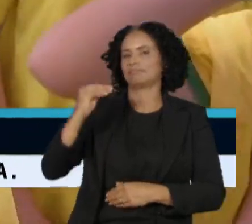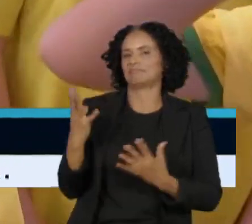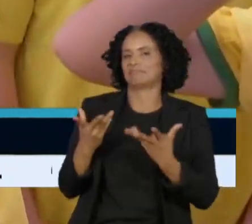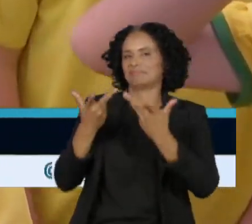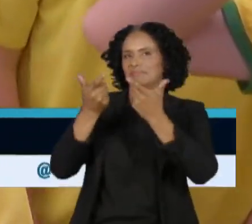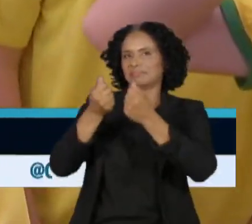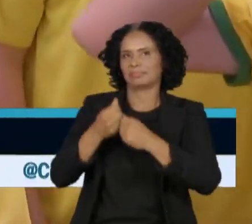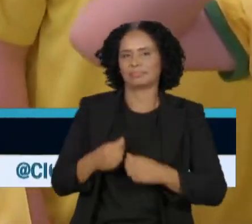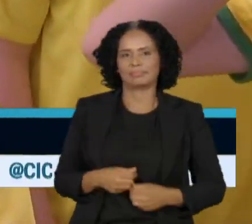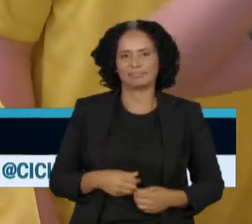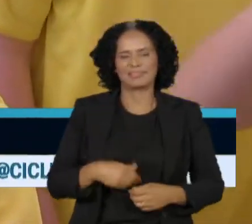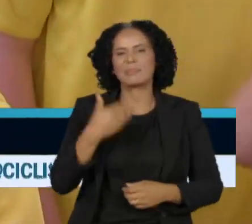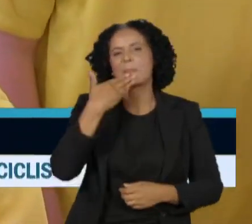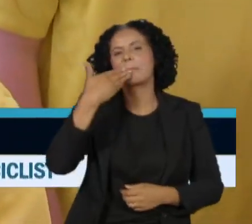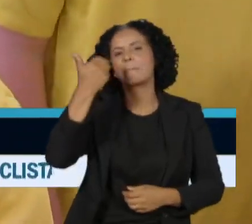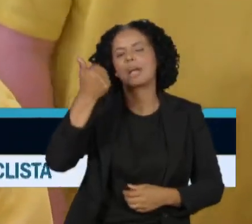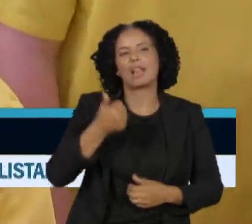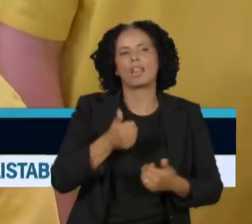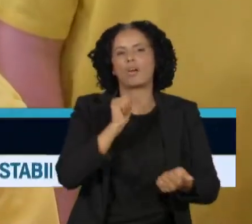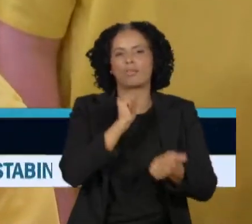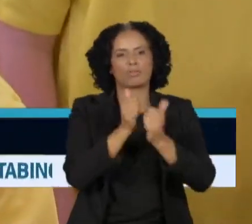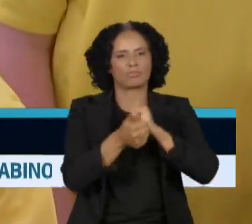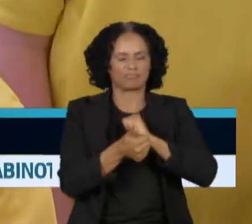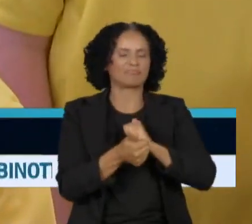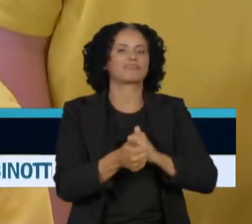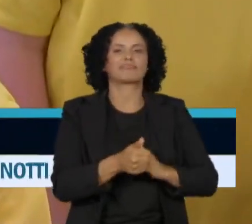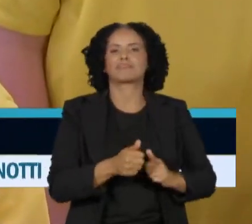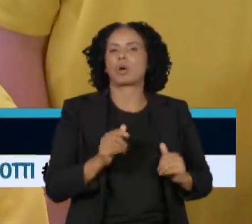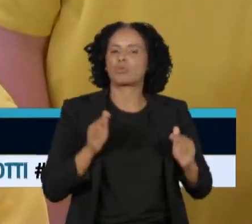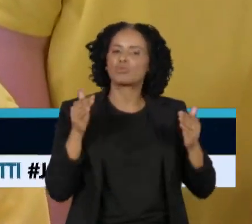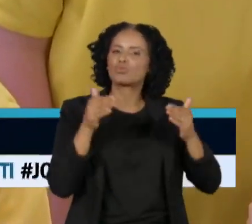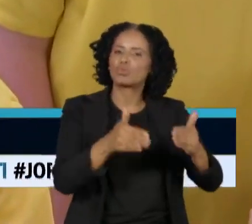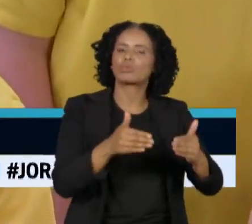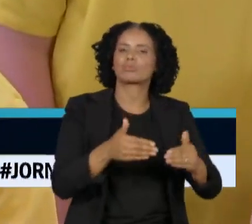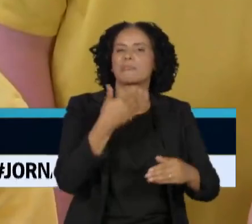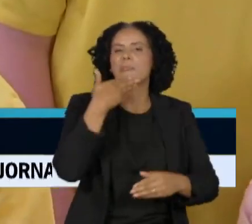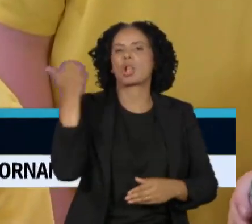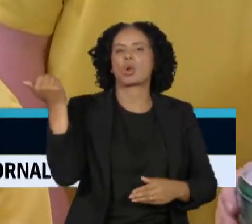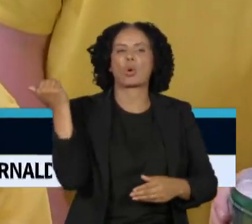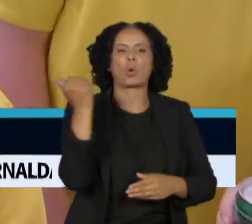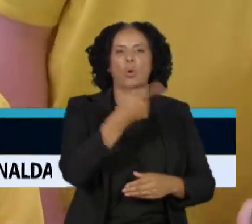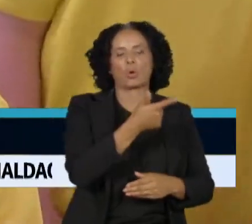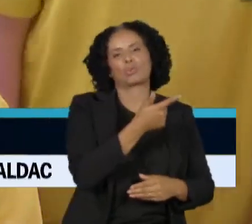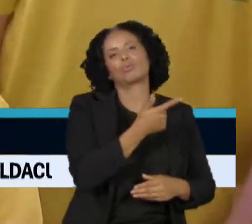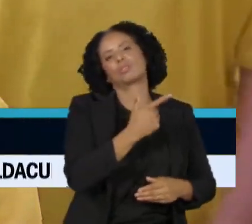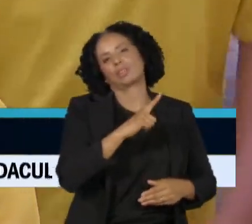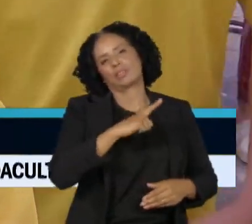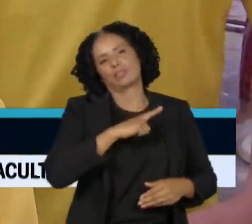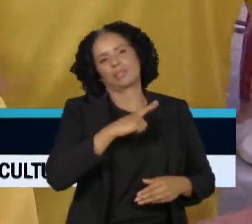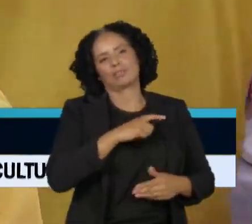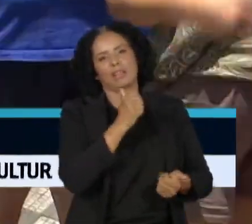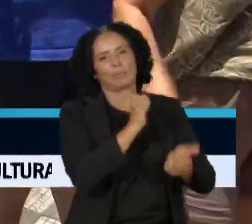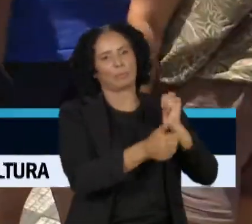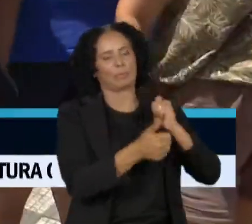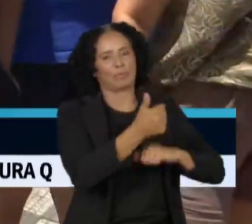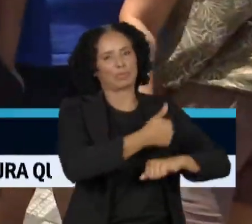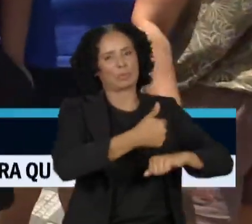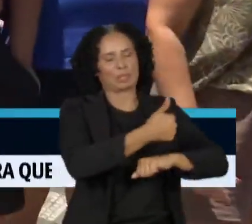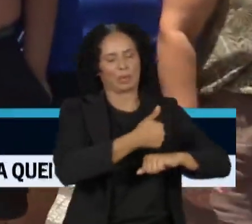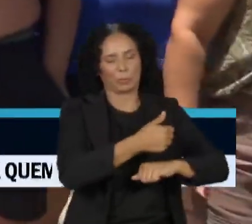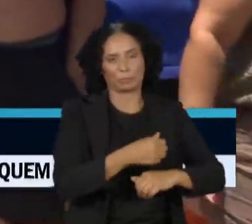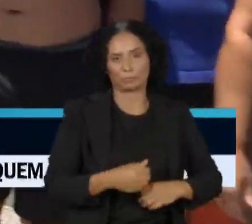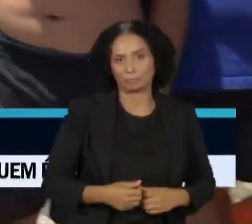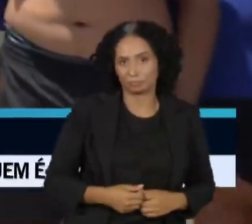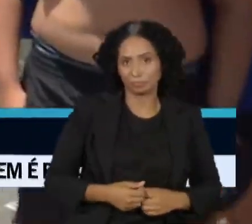Ele é simplesmente o maior jogador de todos os tempos, melhor até que Ibrahimovic, admite o menino. Mesmo